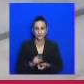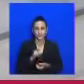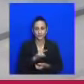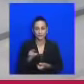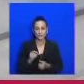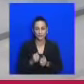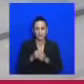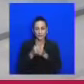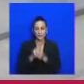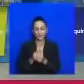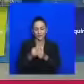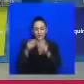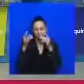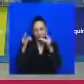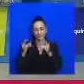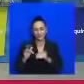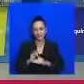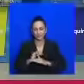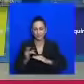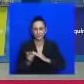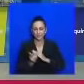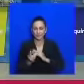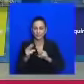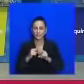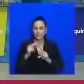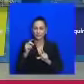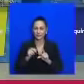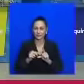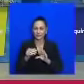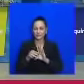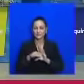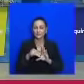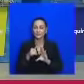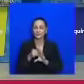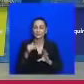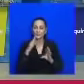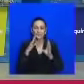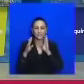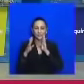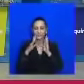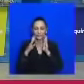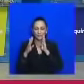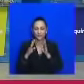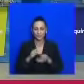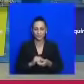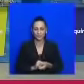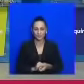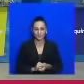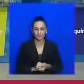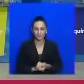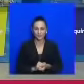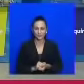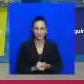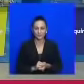Você segue acompanhando cada detalhe por meio dos perfis da Caixa e da Rede TV no YouTube e no